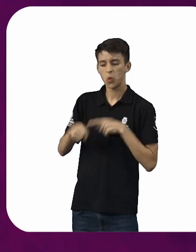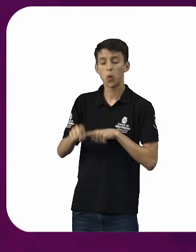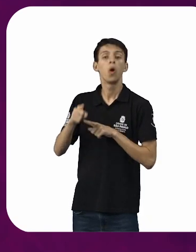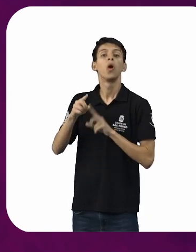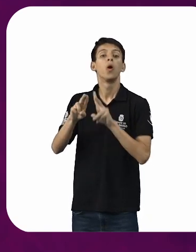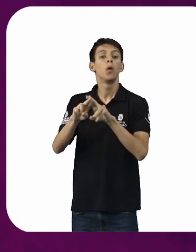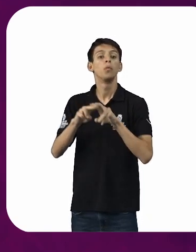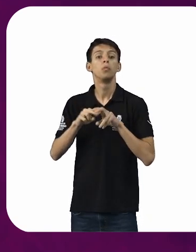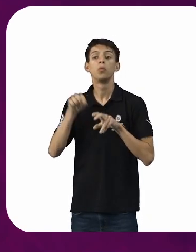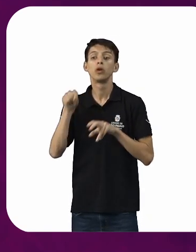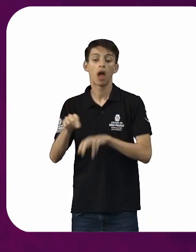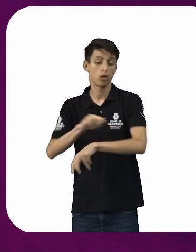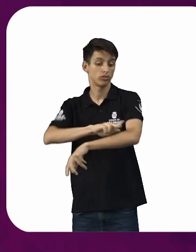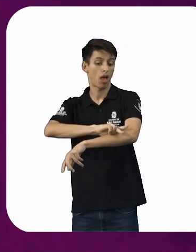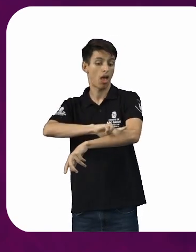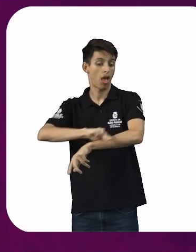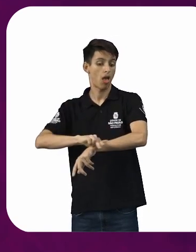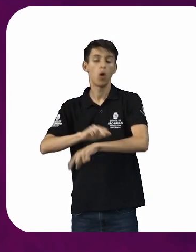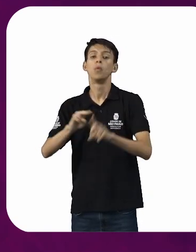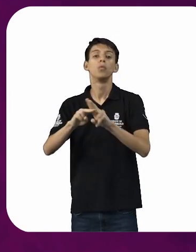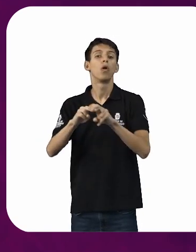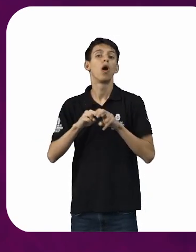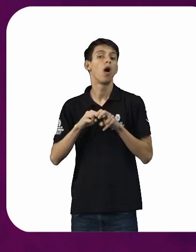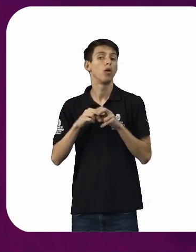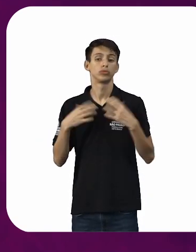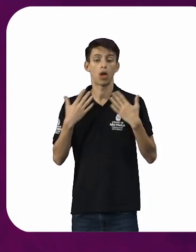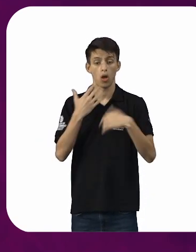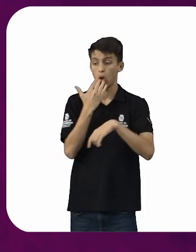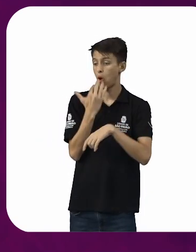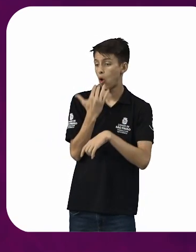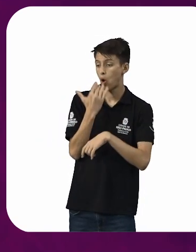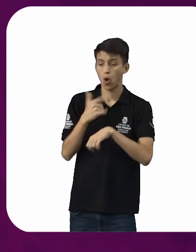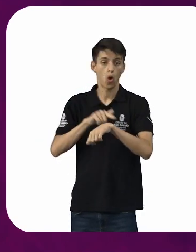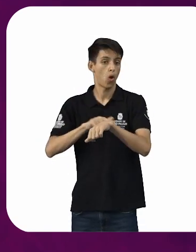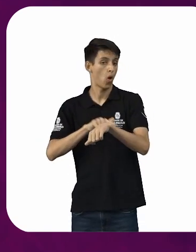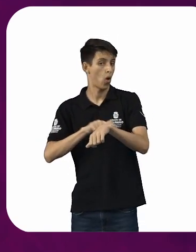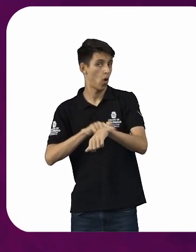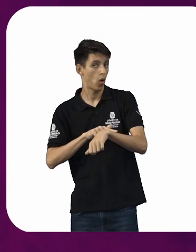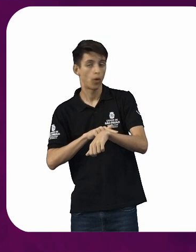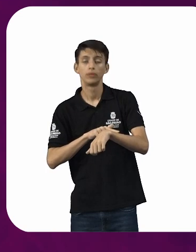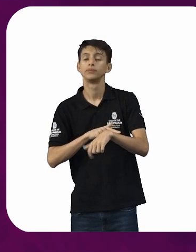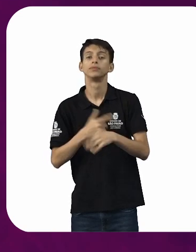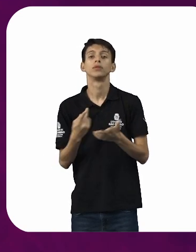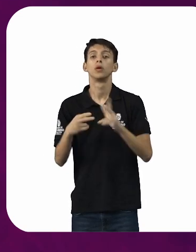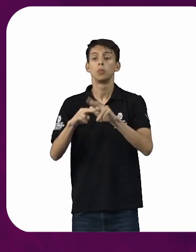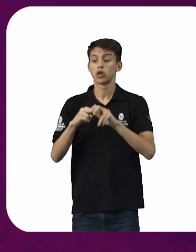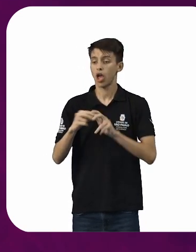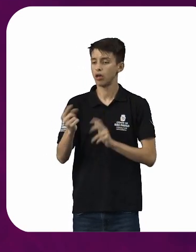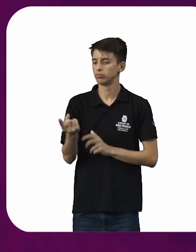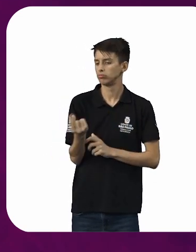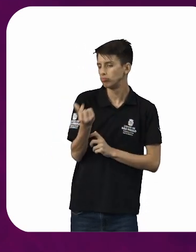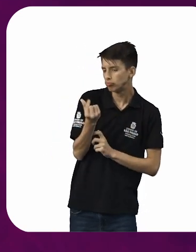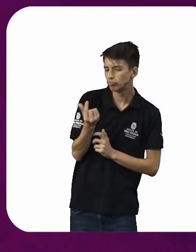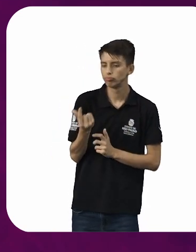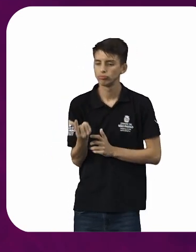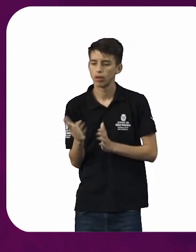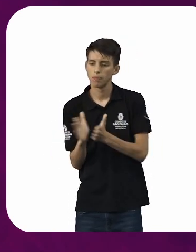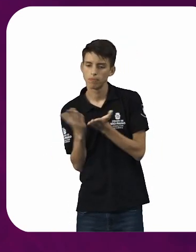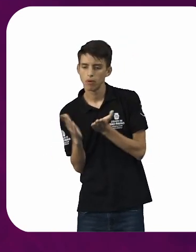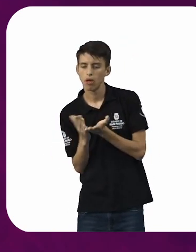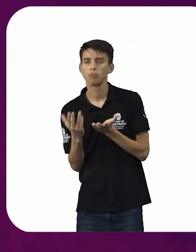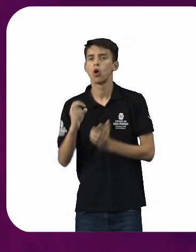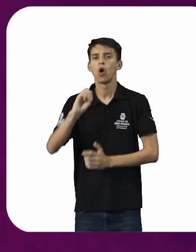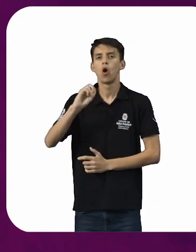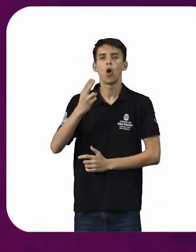em função da sua raça, da sua etnia, da sua cor, da sua origem social, do seu gênero, da sua